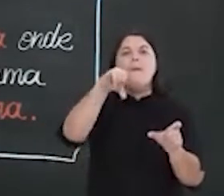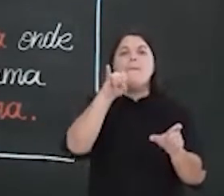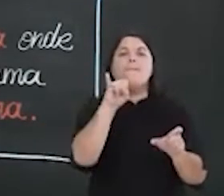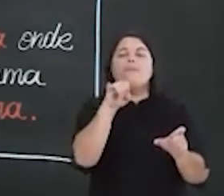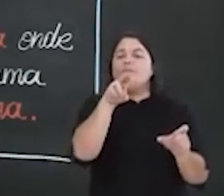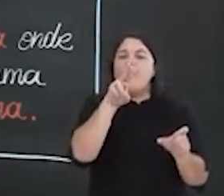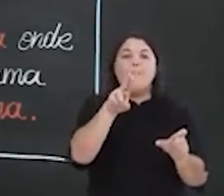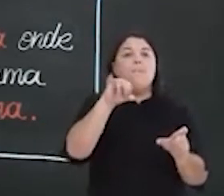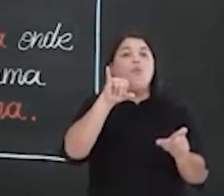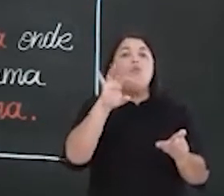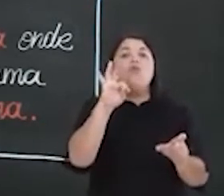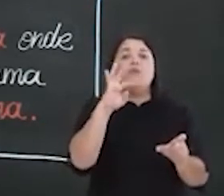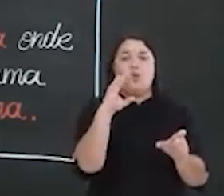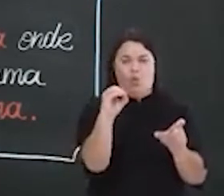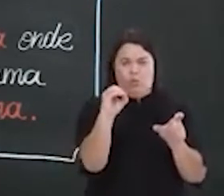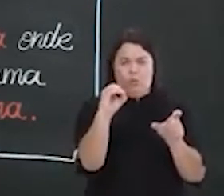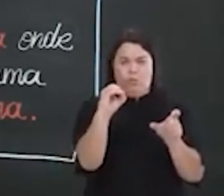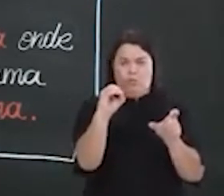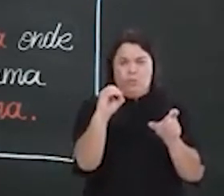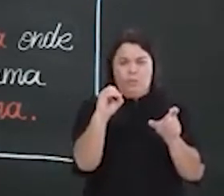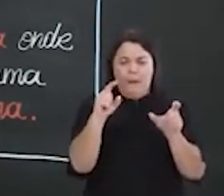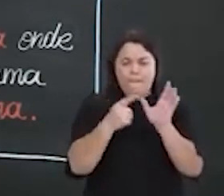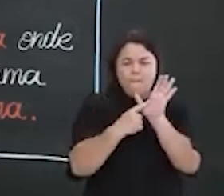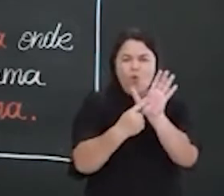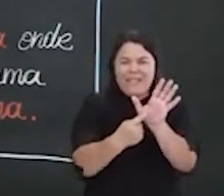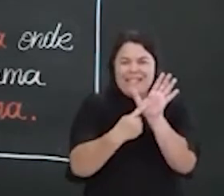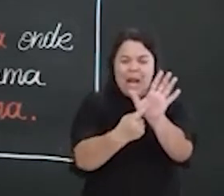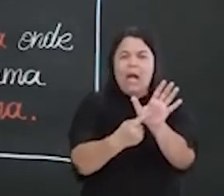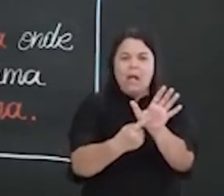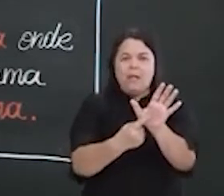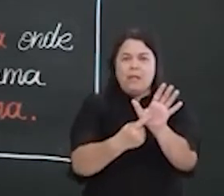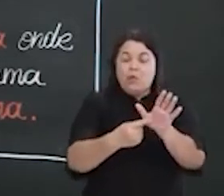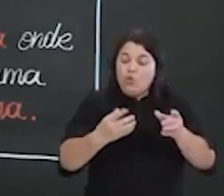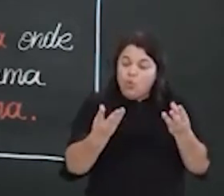com essa terminação do íssimo, do íssima. Já o analítico, eu preciso de um